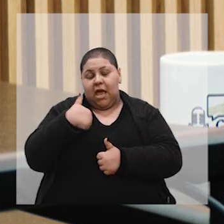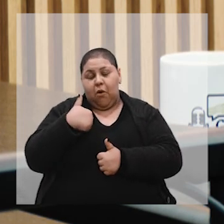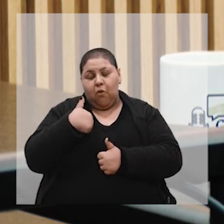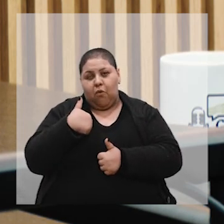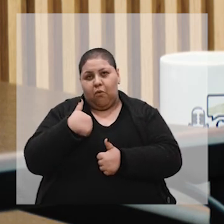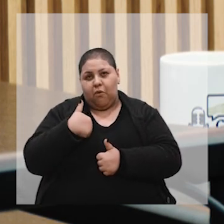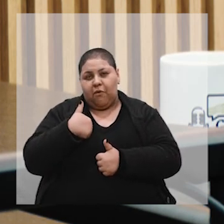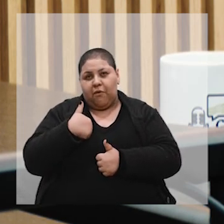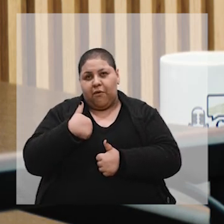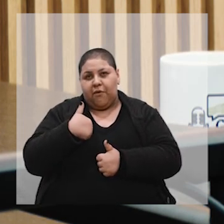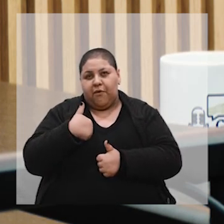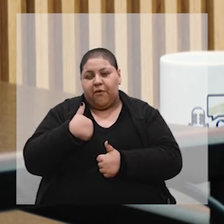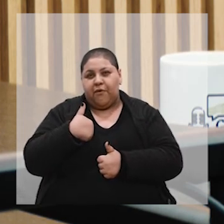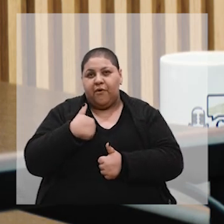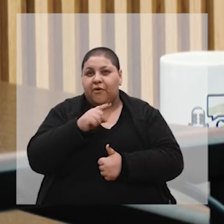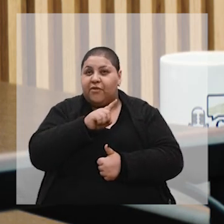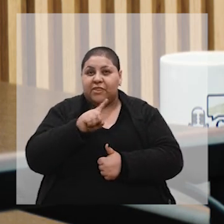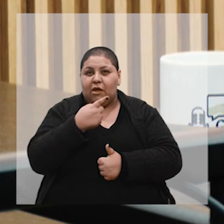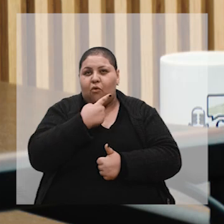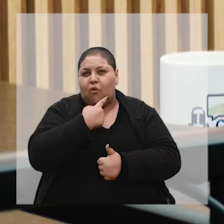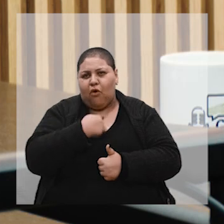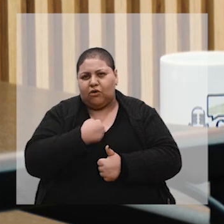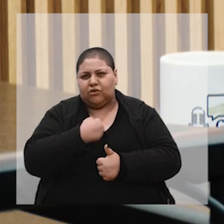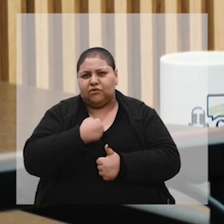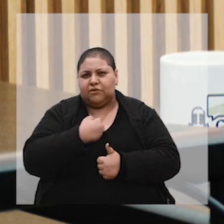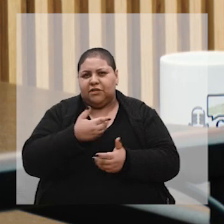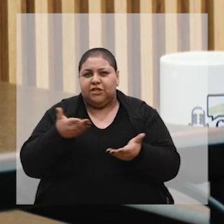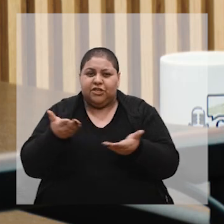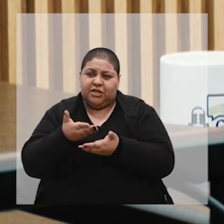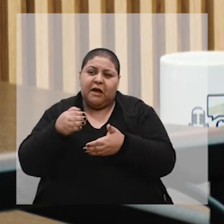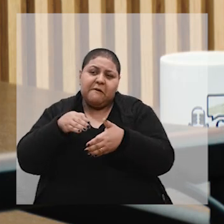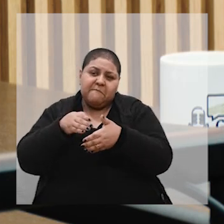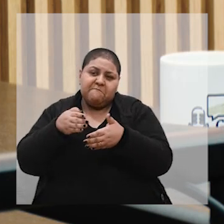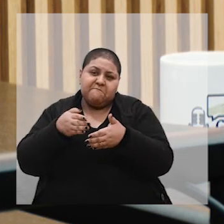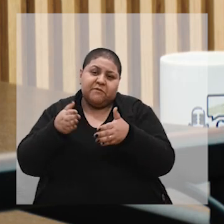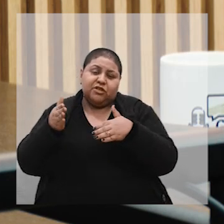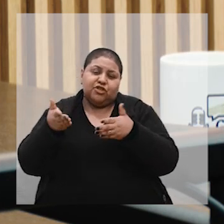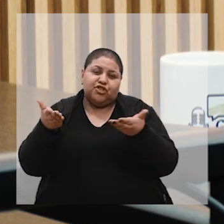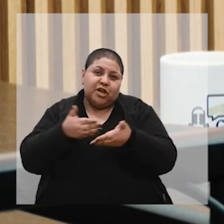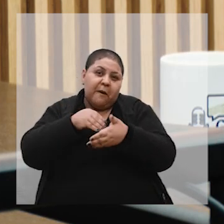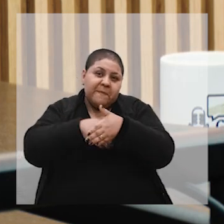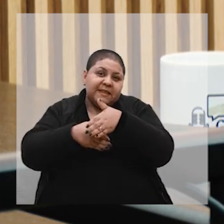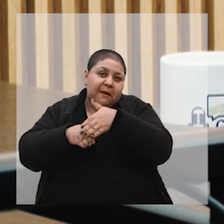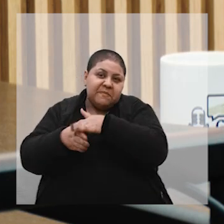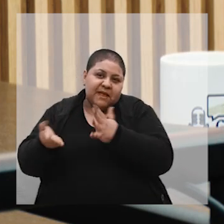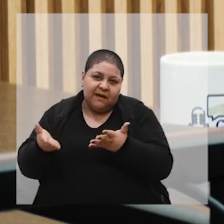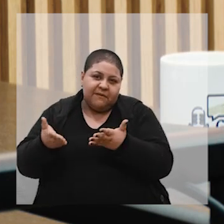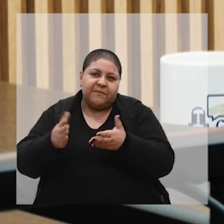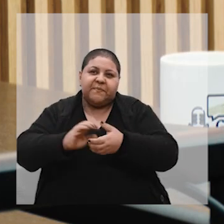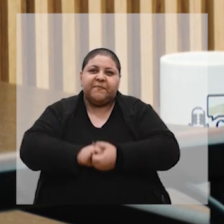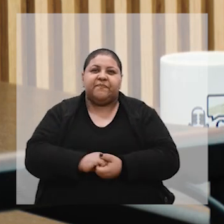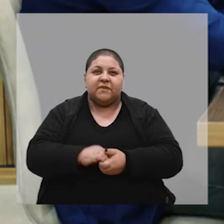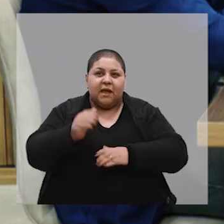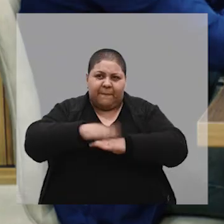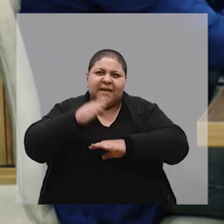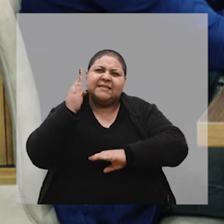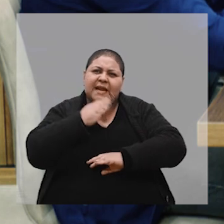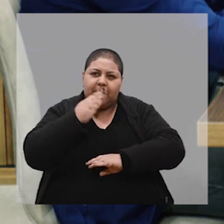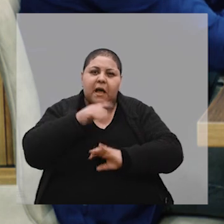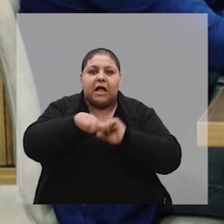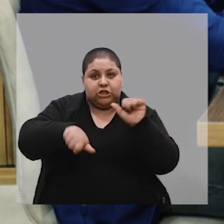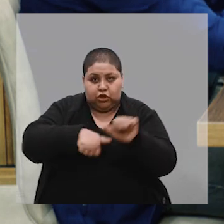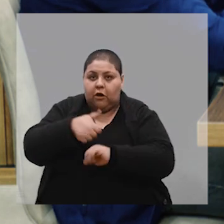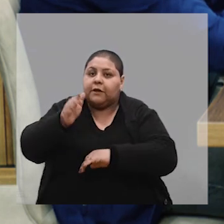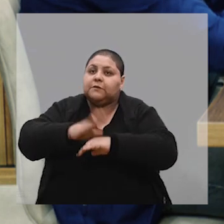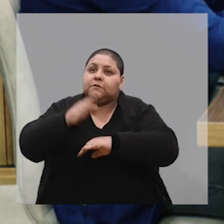Eu particularmente acabo não gostando, mas já tô me adaptando, tem que se adaptar. As trocas são mais rápidas, então.